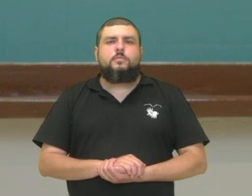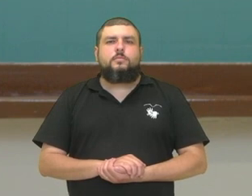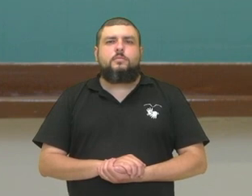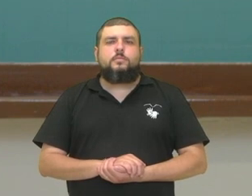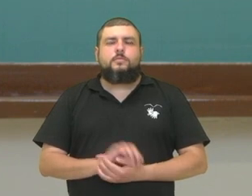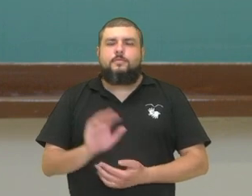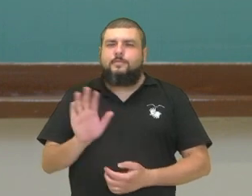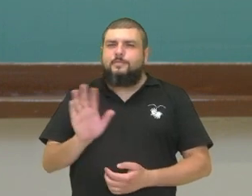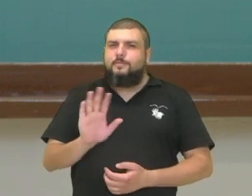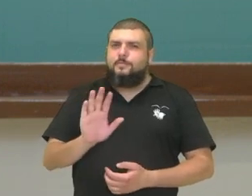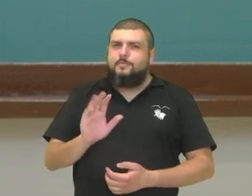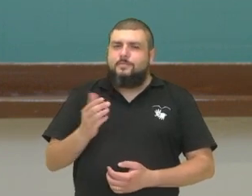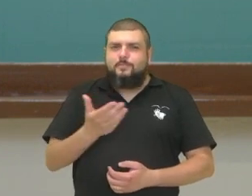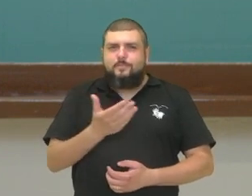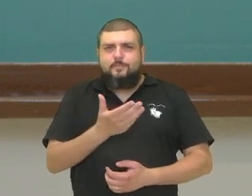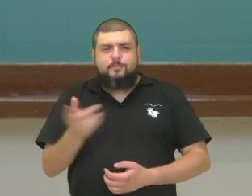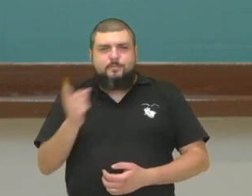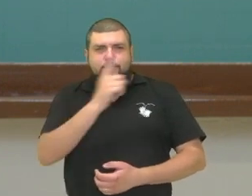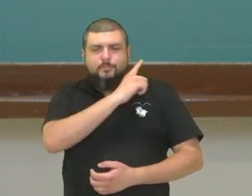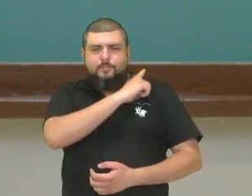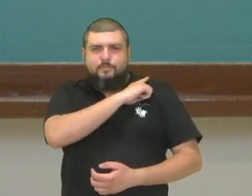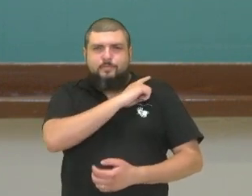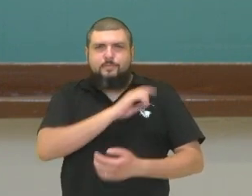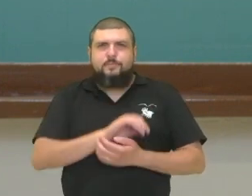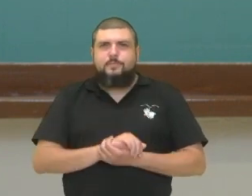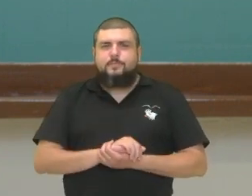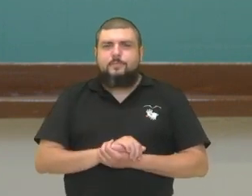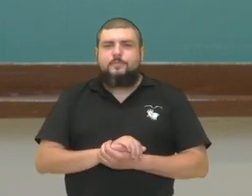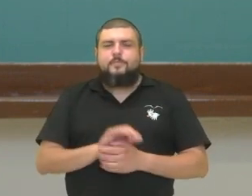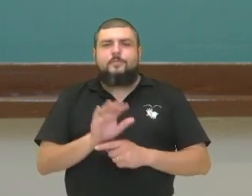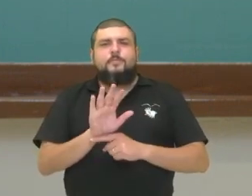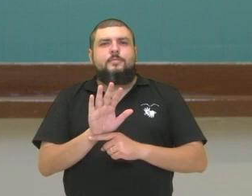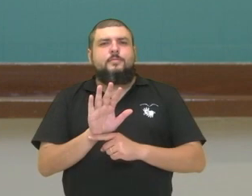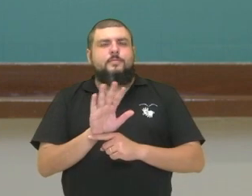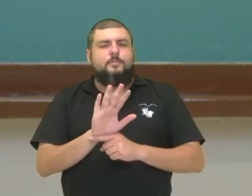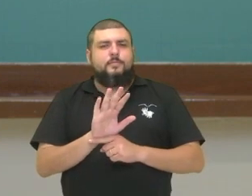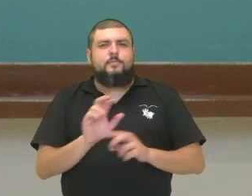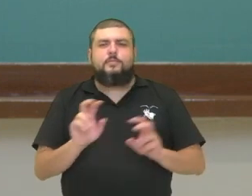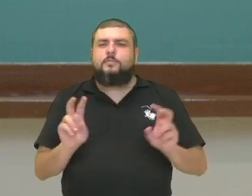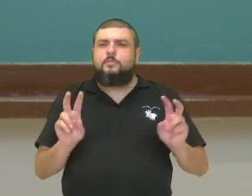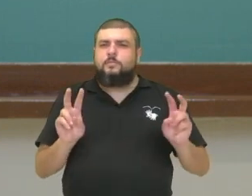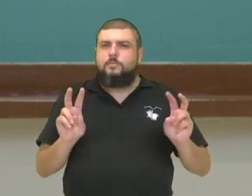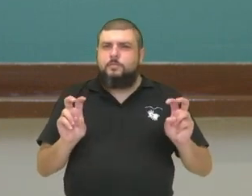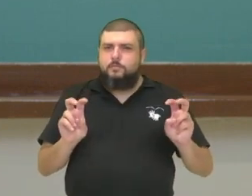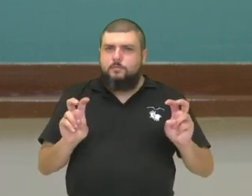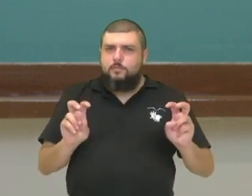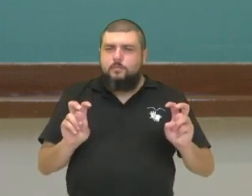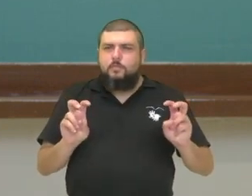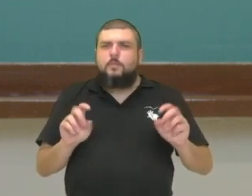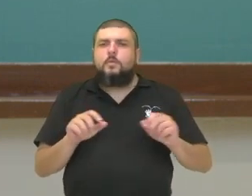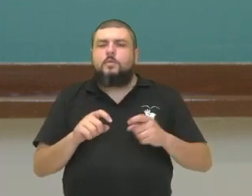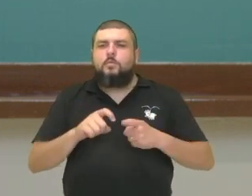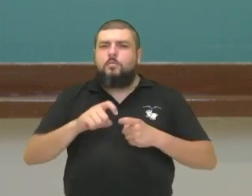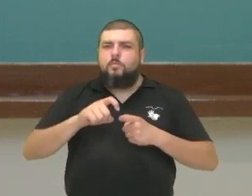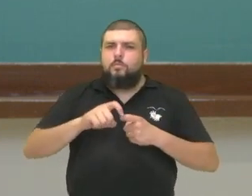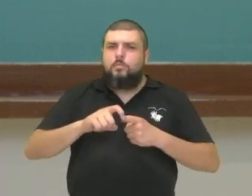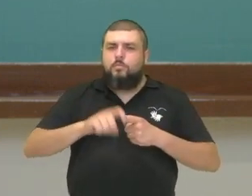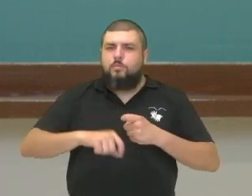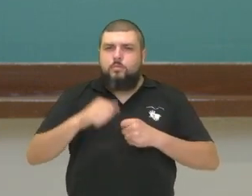o Olá estudantes do 1º série do Ensino Médio nesse vídeo vamos falar sobre sistema reprodutor feminino